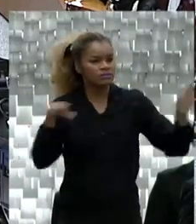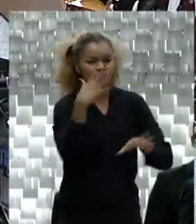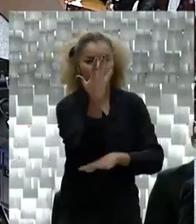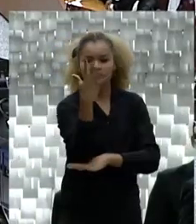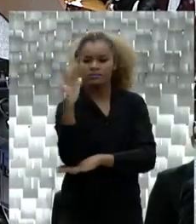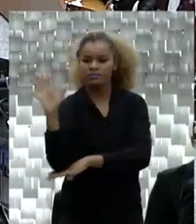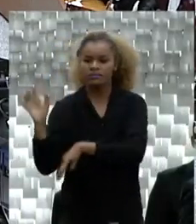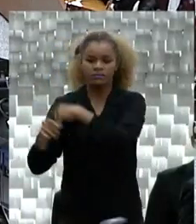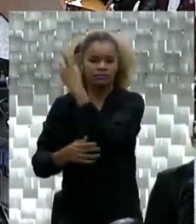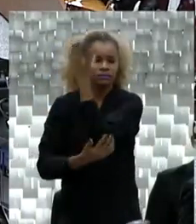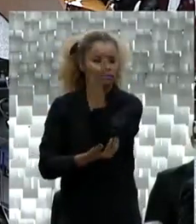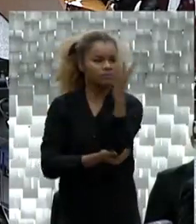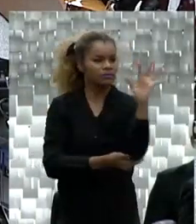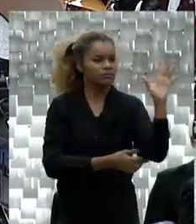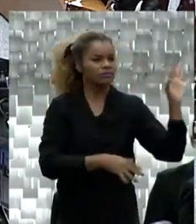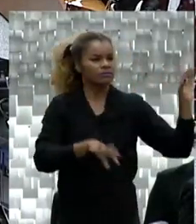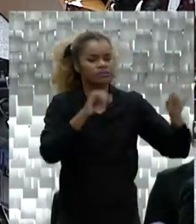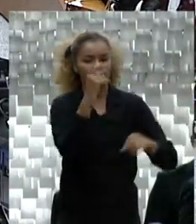Gigante pela própria